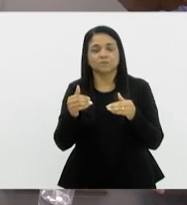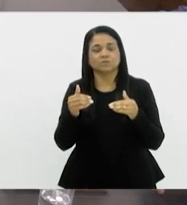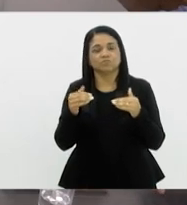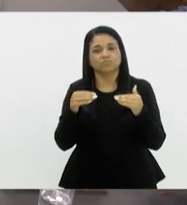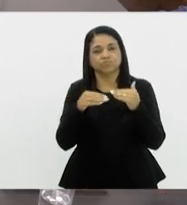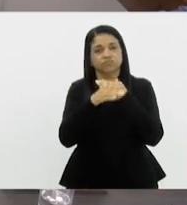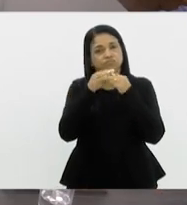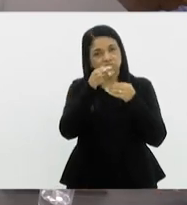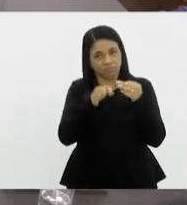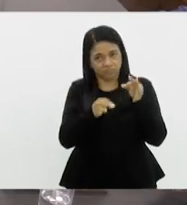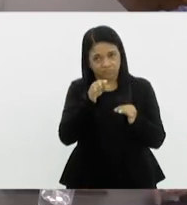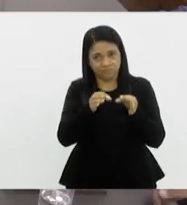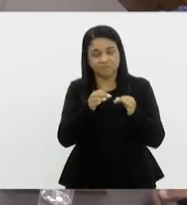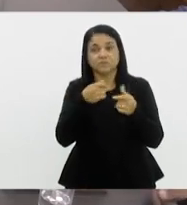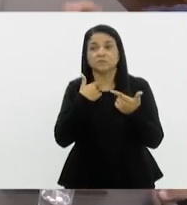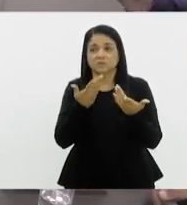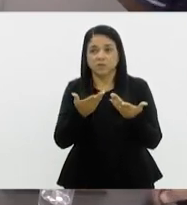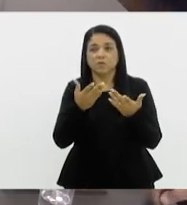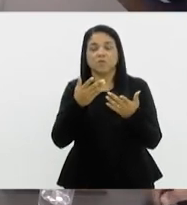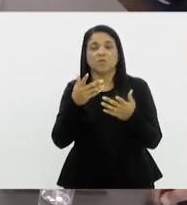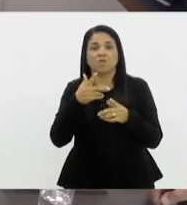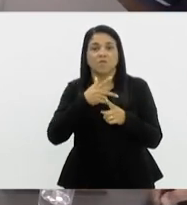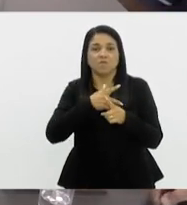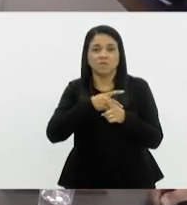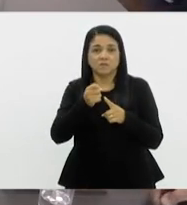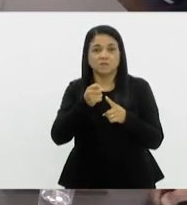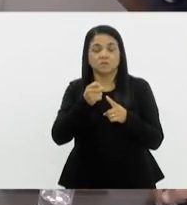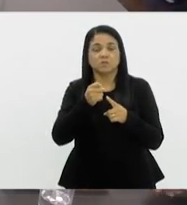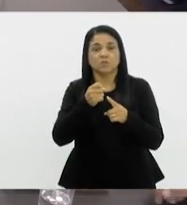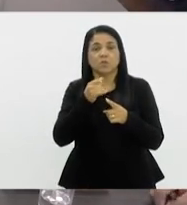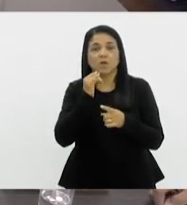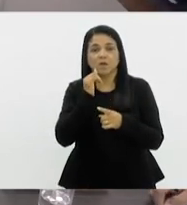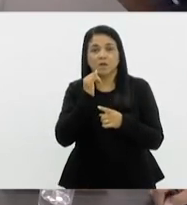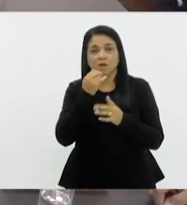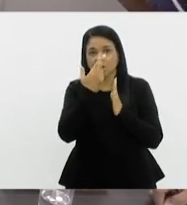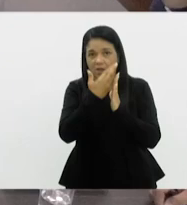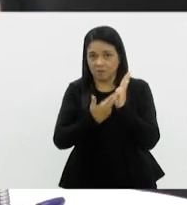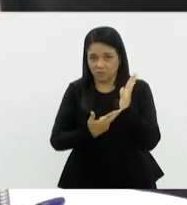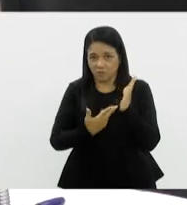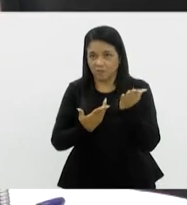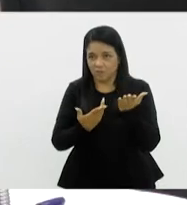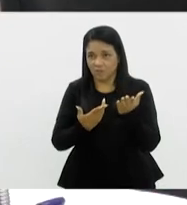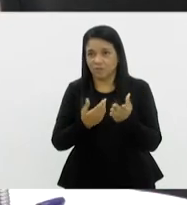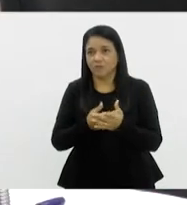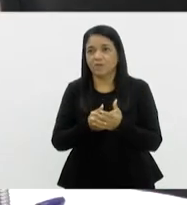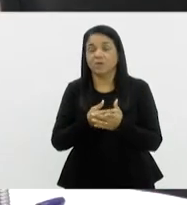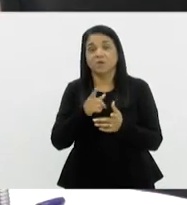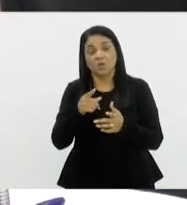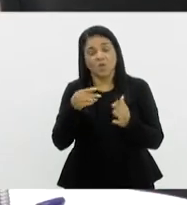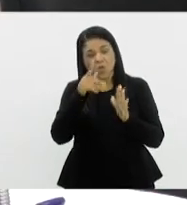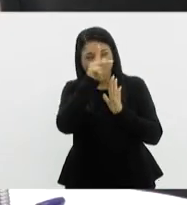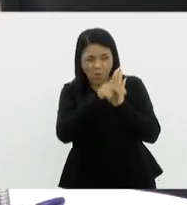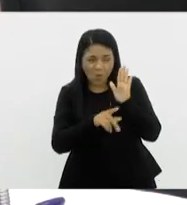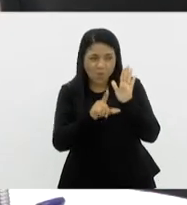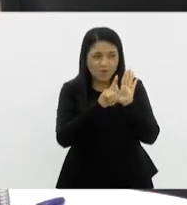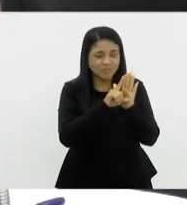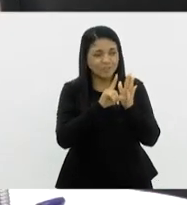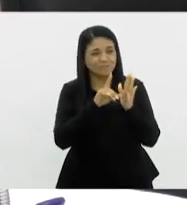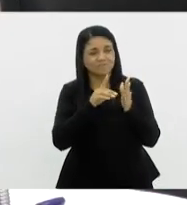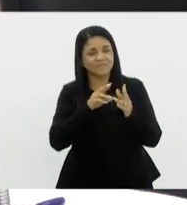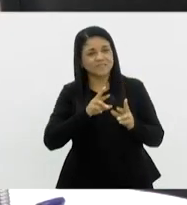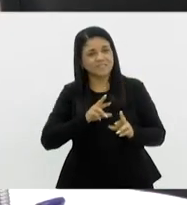designo relator do vencido. Passo. E aí tem outro aspecto, concordo que o projeto não vai nesse sentido de discriminação e tudo